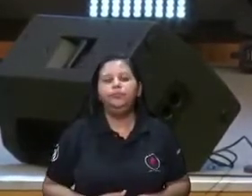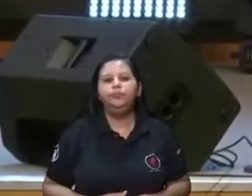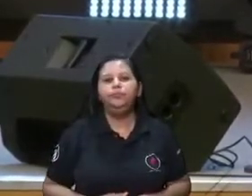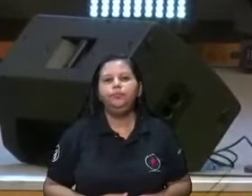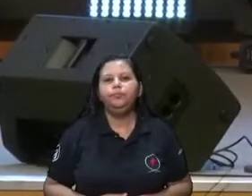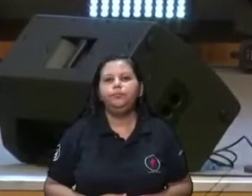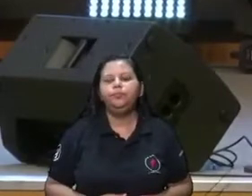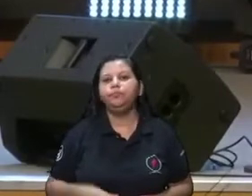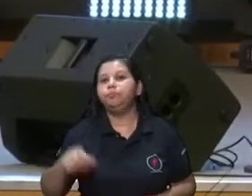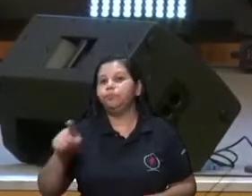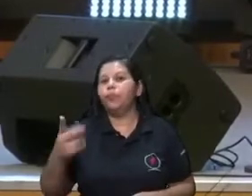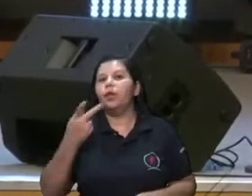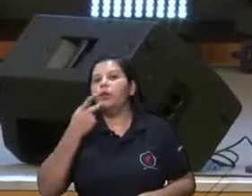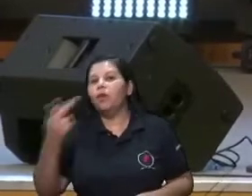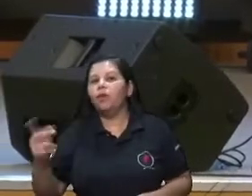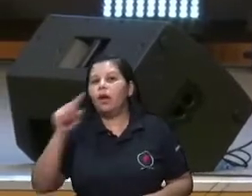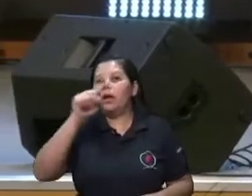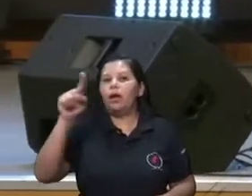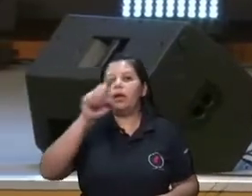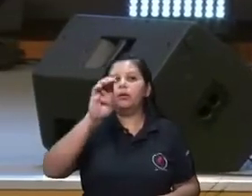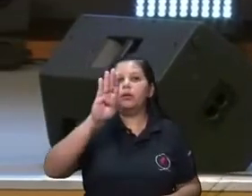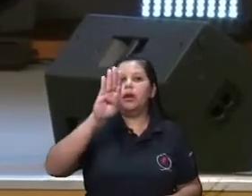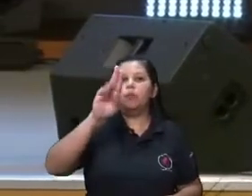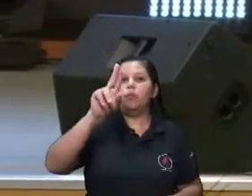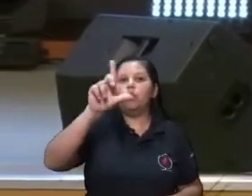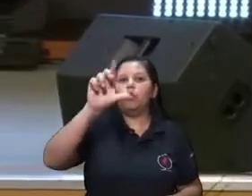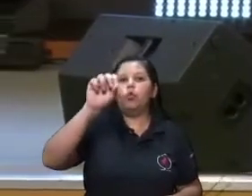Quem vai falar sobre Zebulão agora é Moisés.